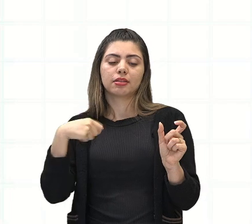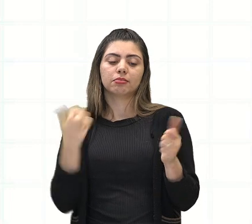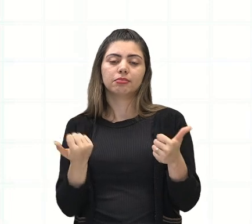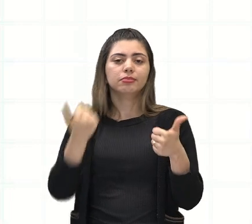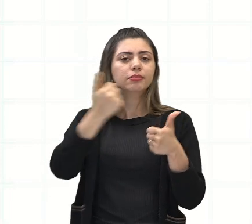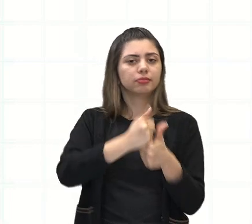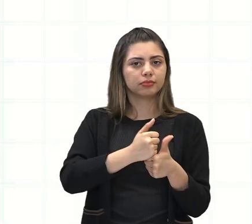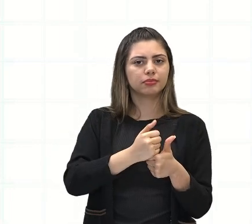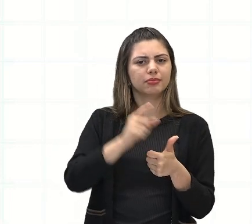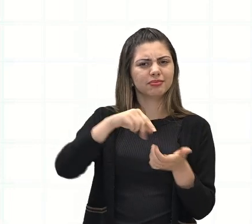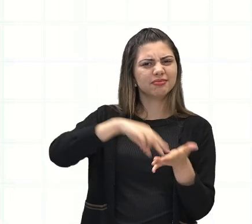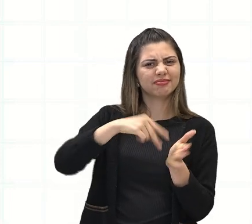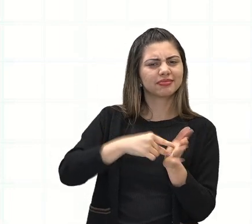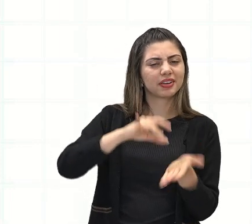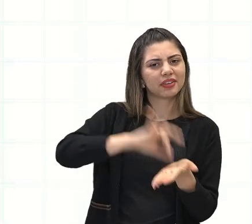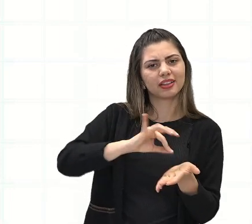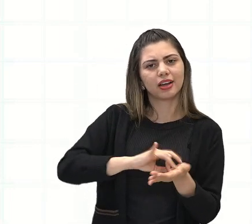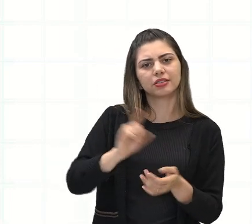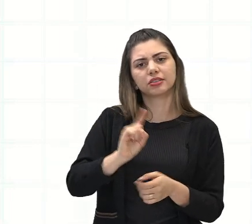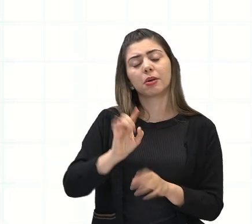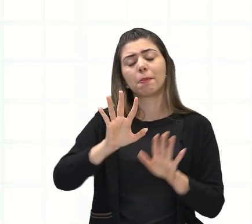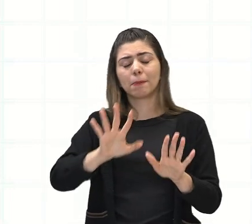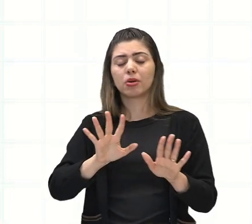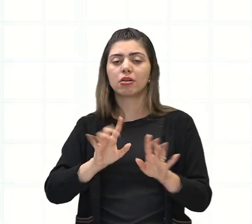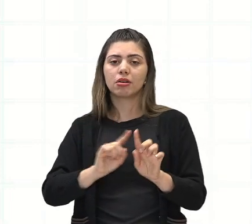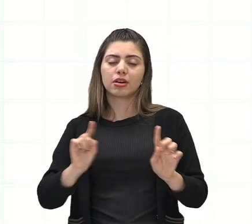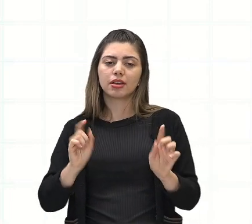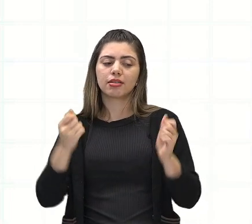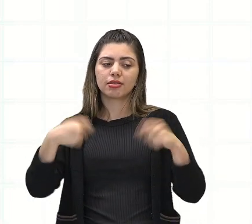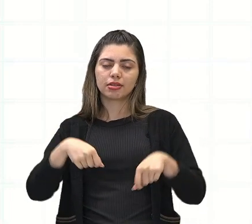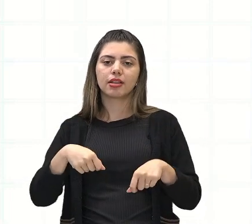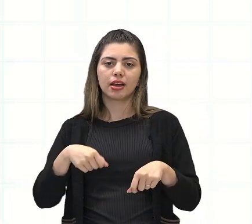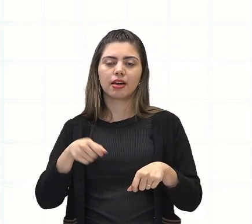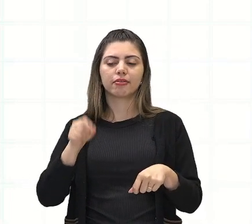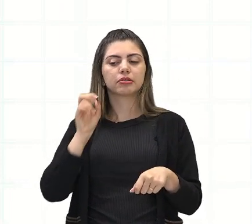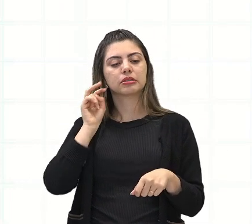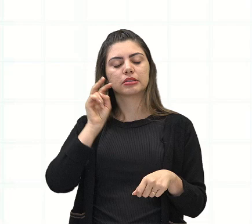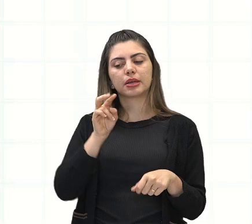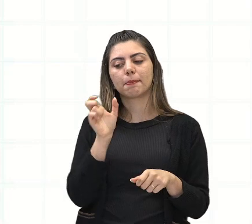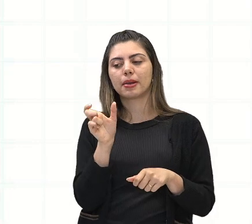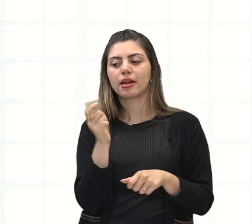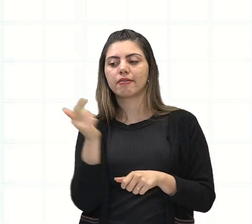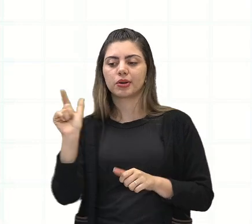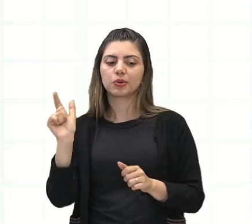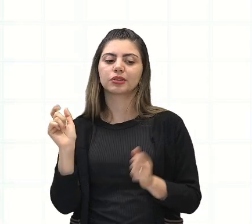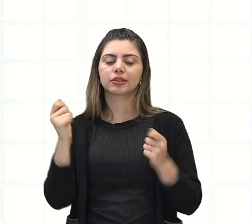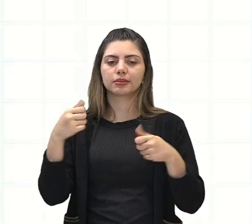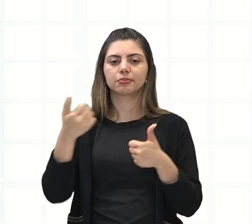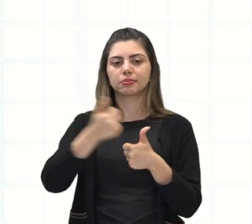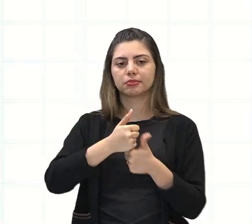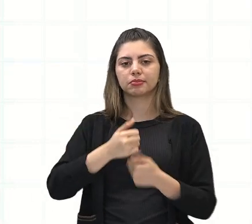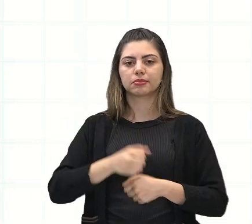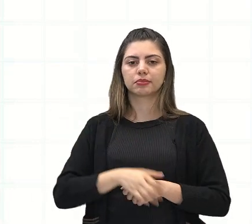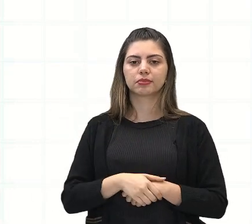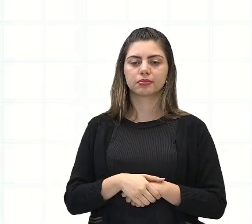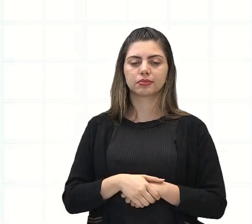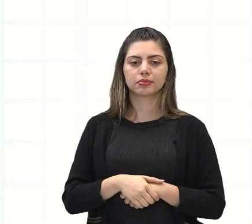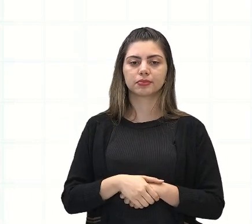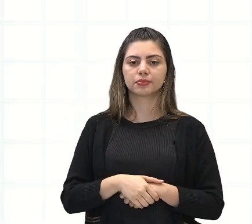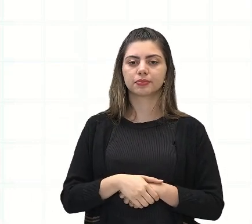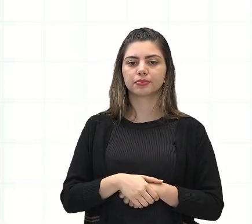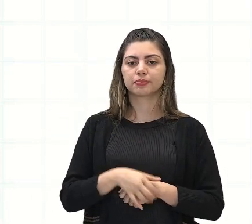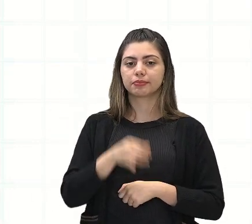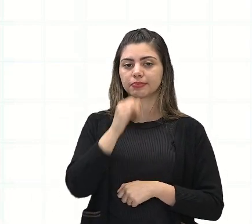mas você utiliza ou por desconhecimento ou por conta da falta de um termo melhor. Um exemplo